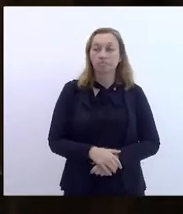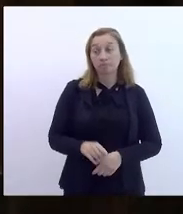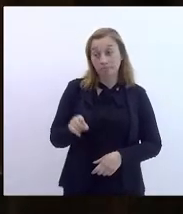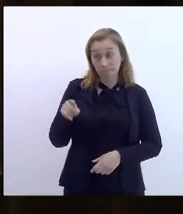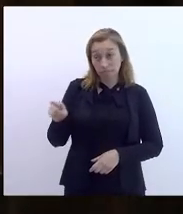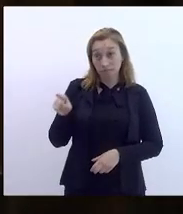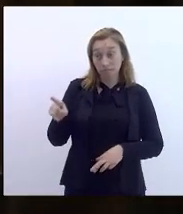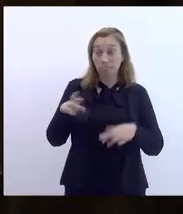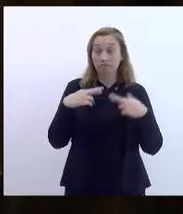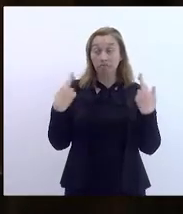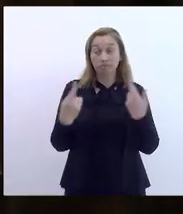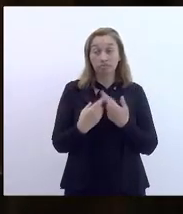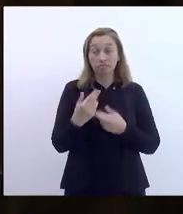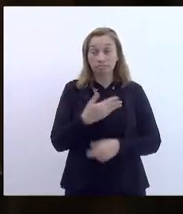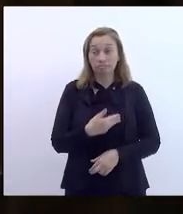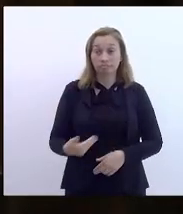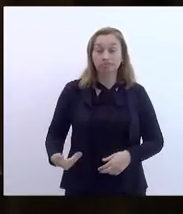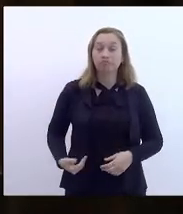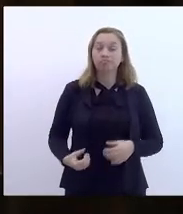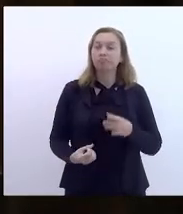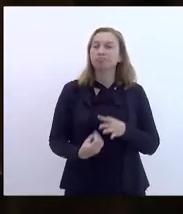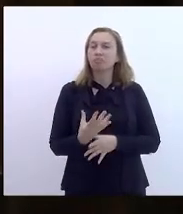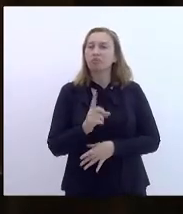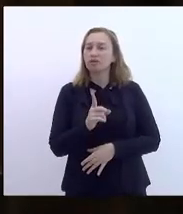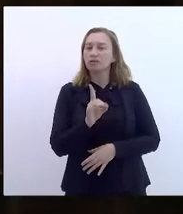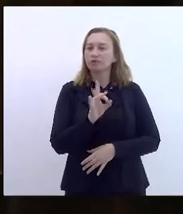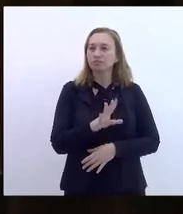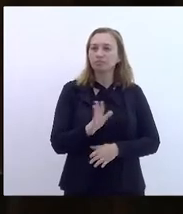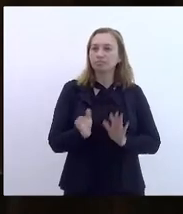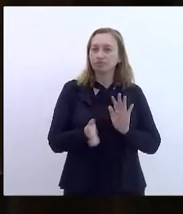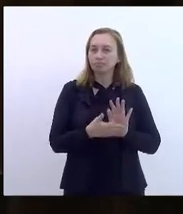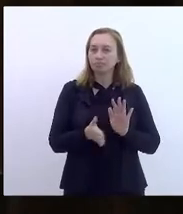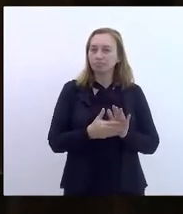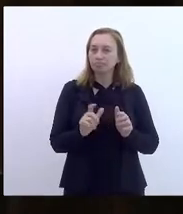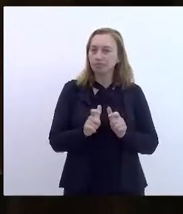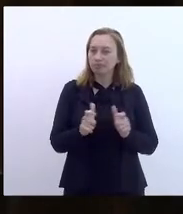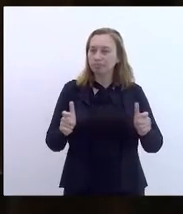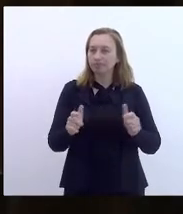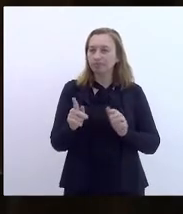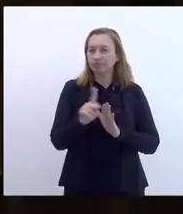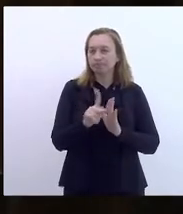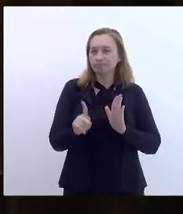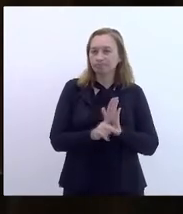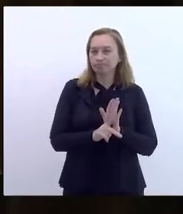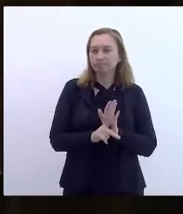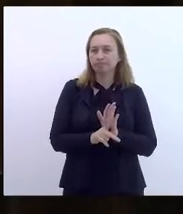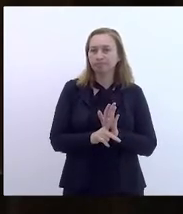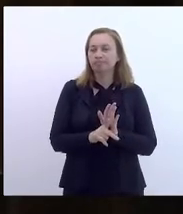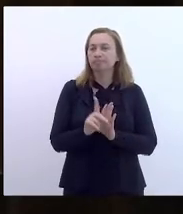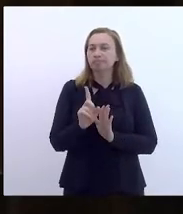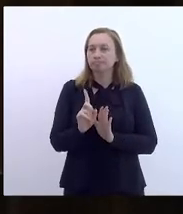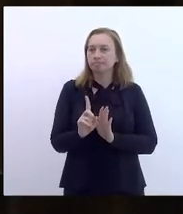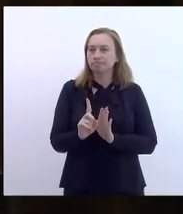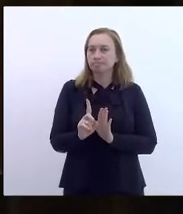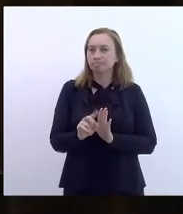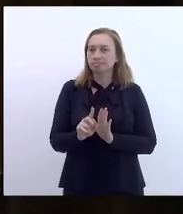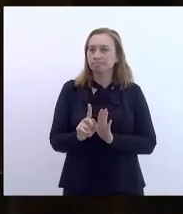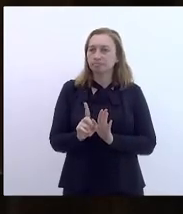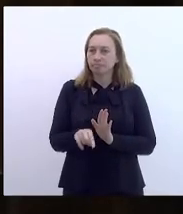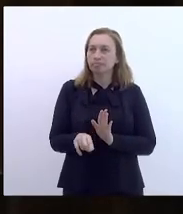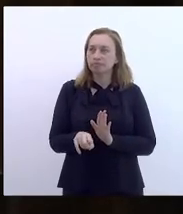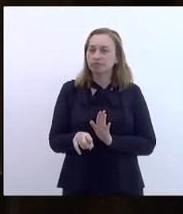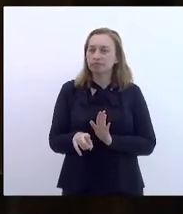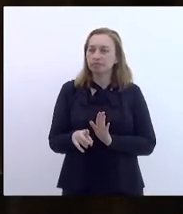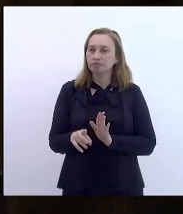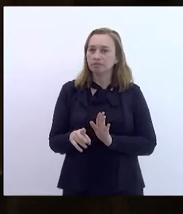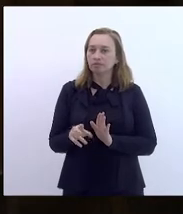ali naquela de essência nós construímos não são a proposta mas um grande projeto que é o não seria ele